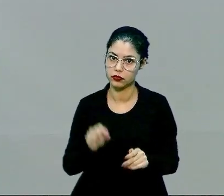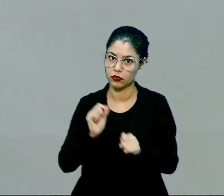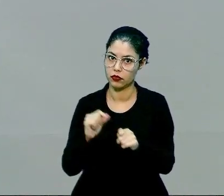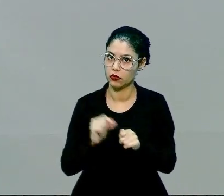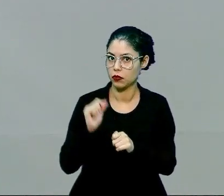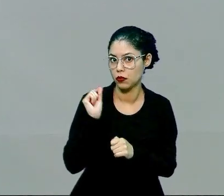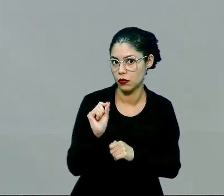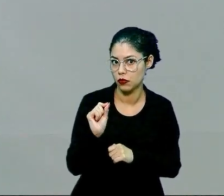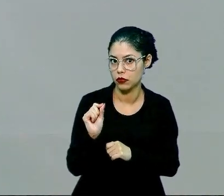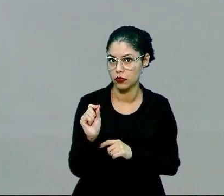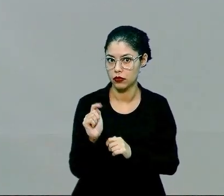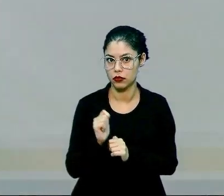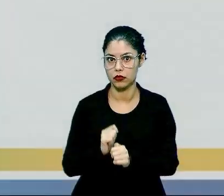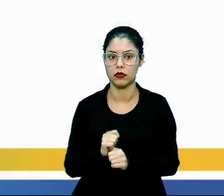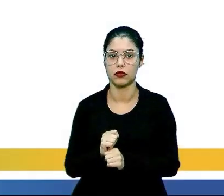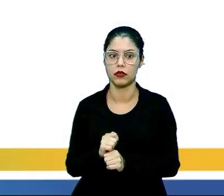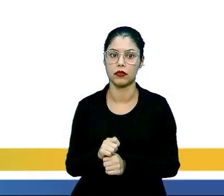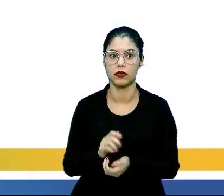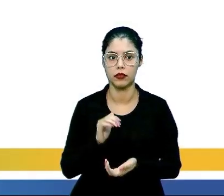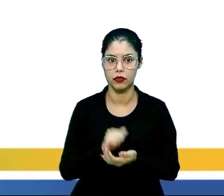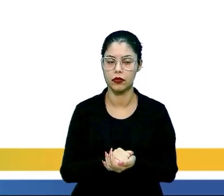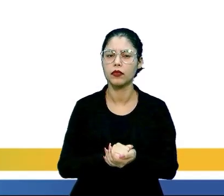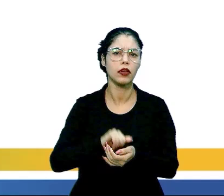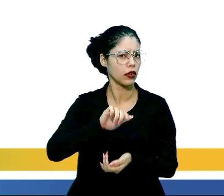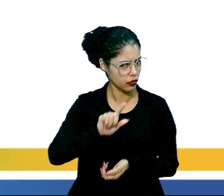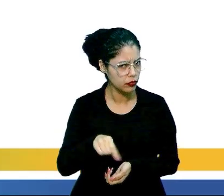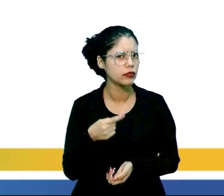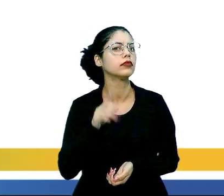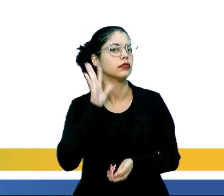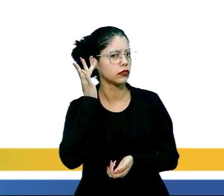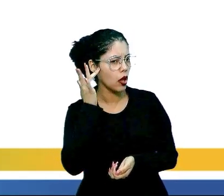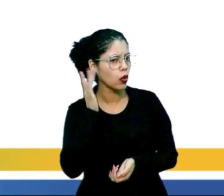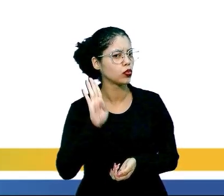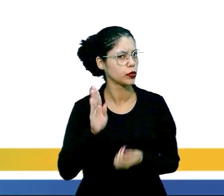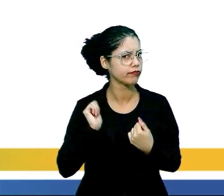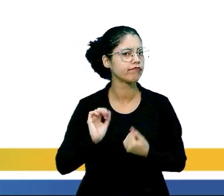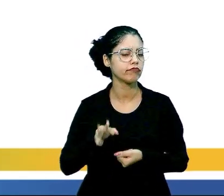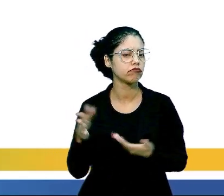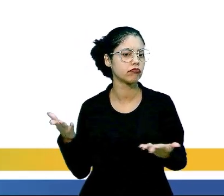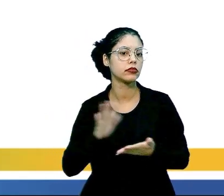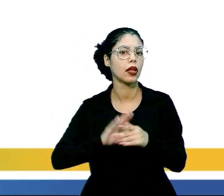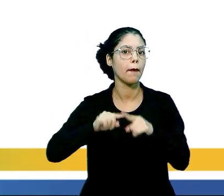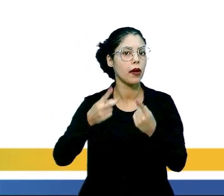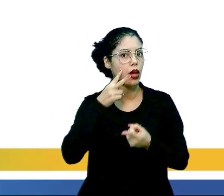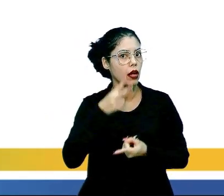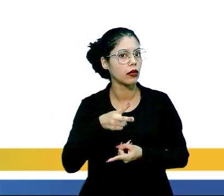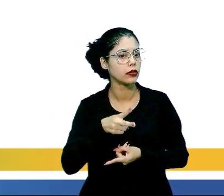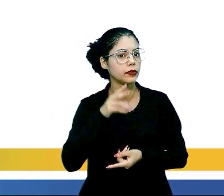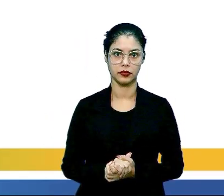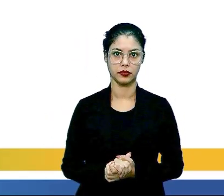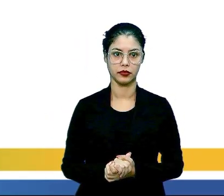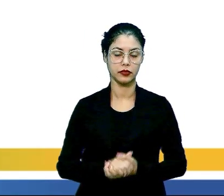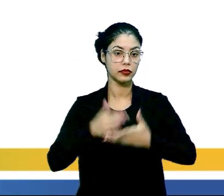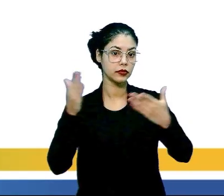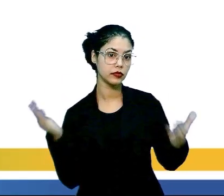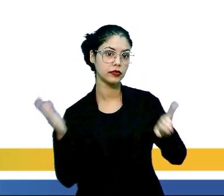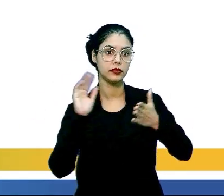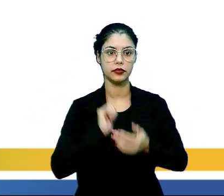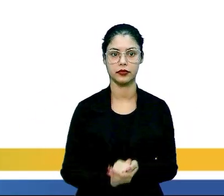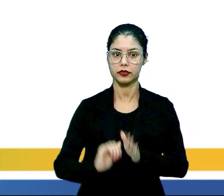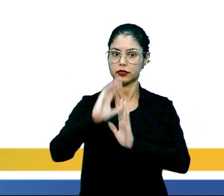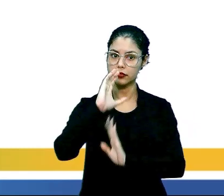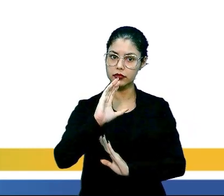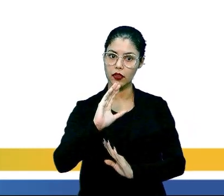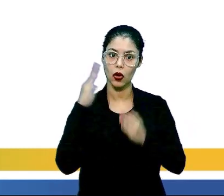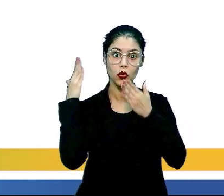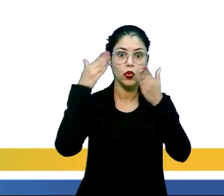execução. Temos um gabarito? Provavelmente temos um gabarito. Vamos ver as outras alternativas, mas provavelmente já temos. Então, aqui na C a